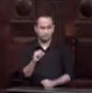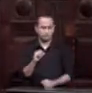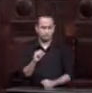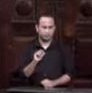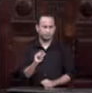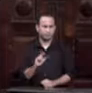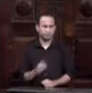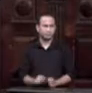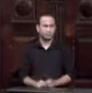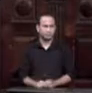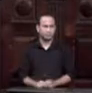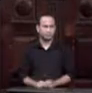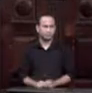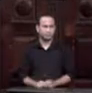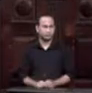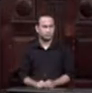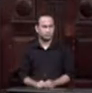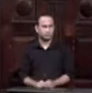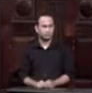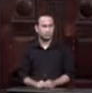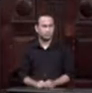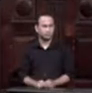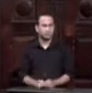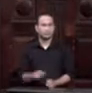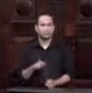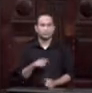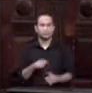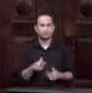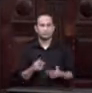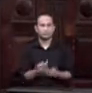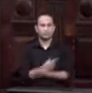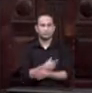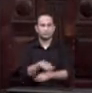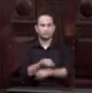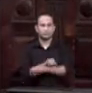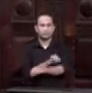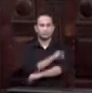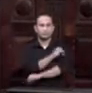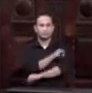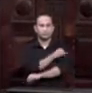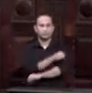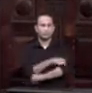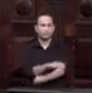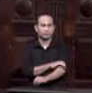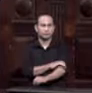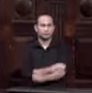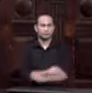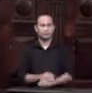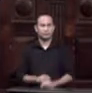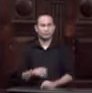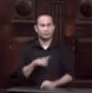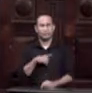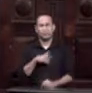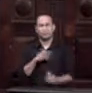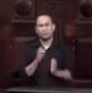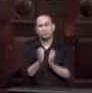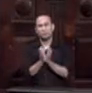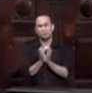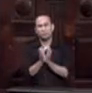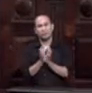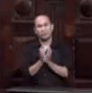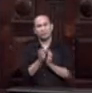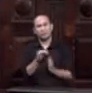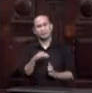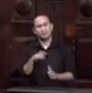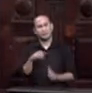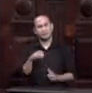anomalia se aplica no Estado do Rio de Janeiro. Talvez um dos únicos casos na Federação onde